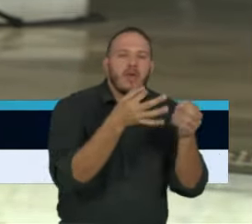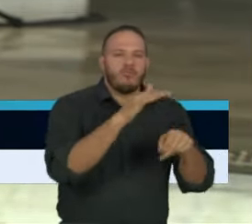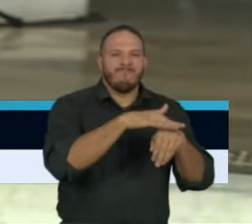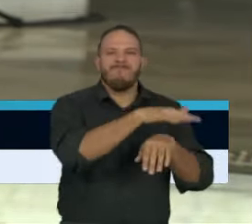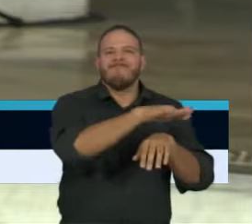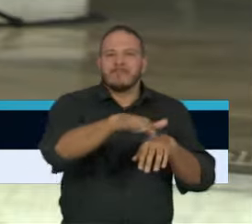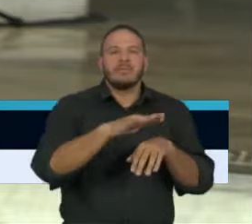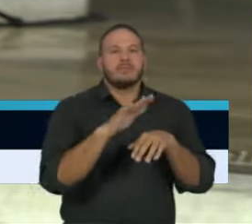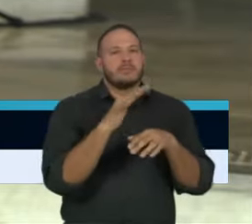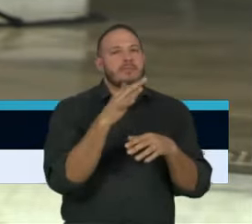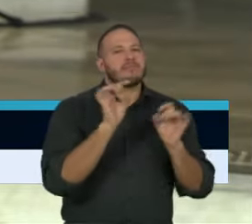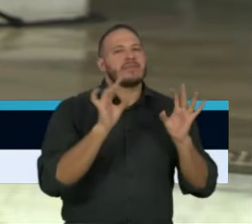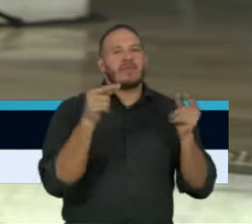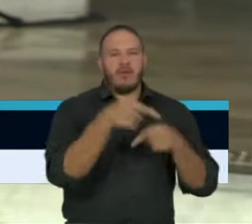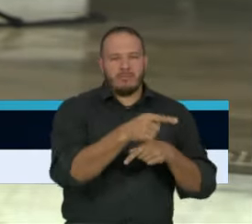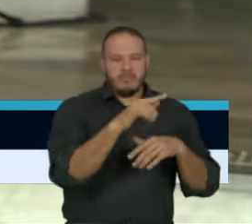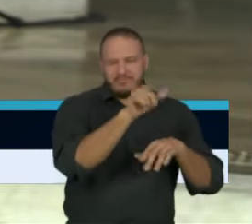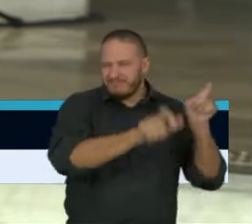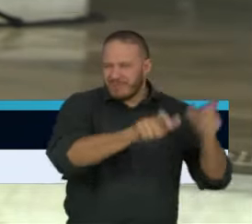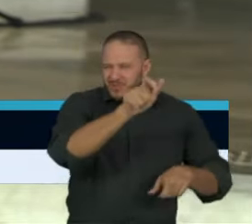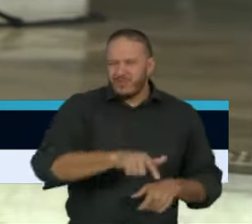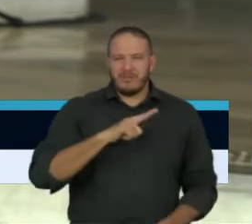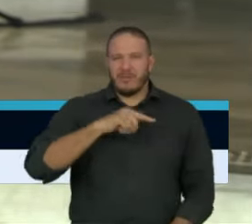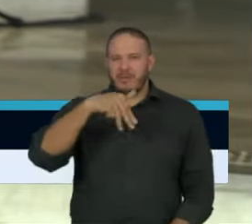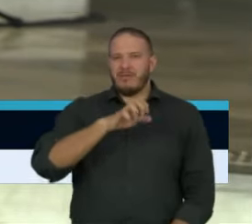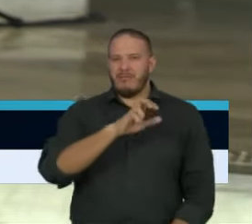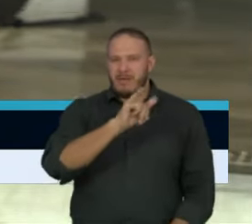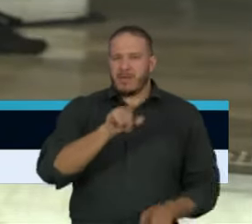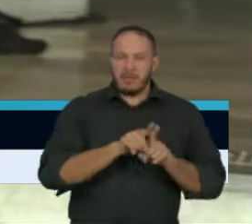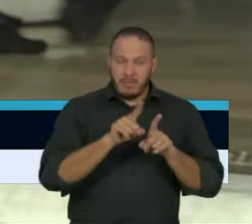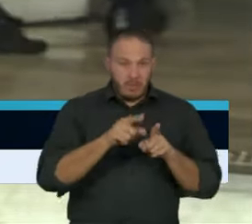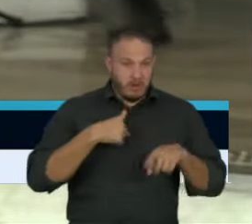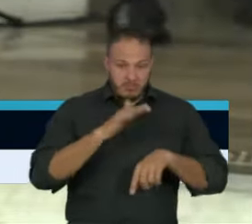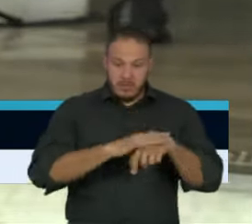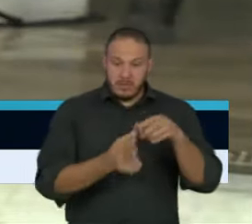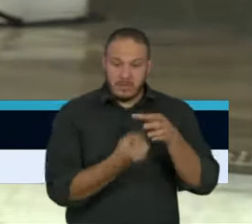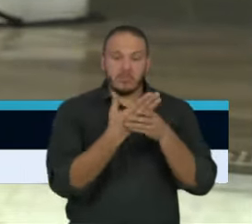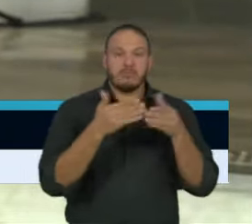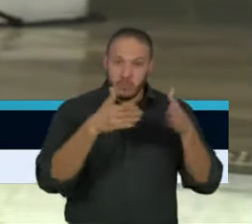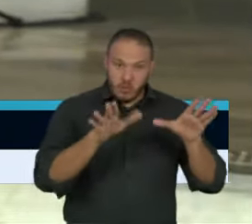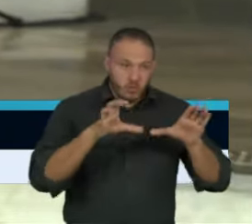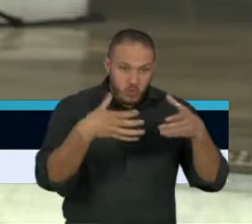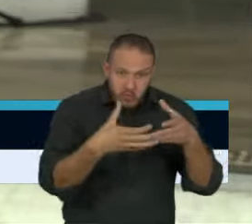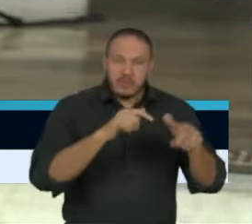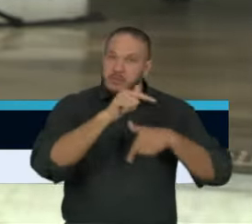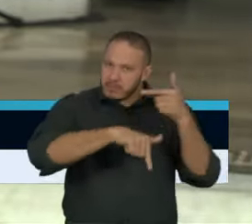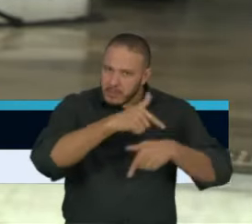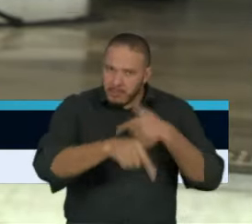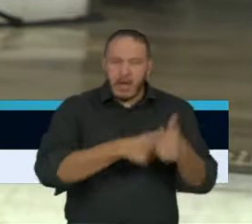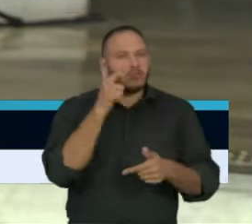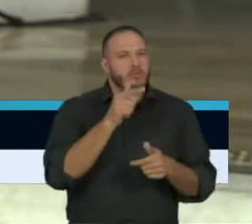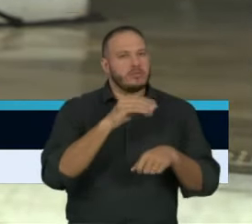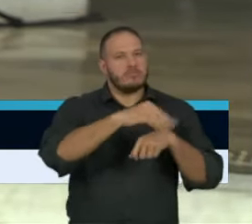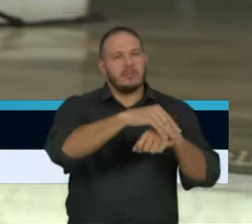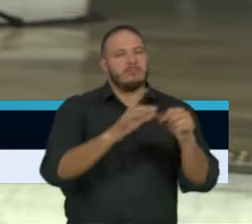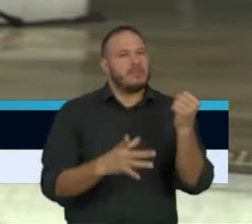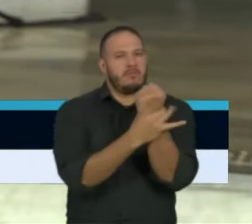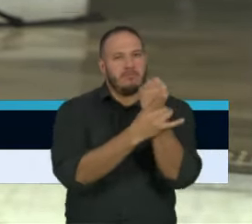para os microempreendedores. Além disso, nós estamos lançando uma frente de trabalho para atuar na segurança dos trabalhadores em